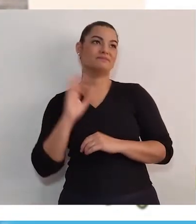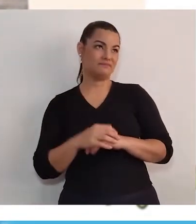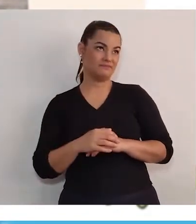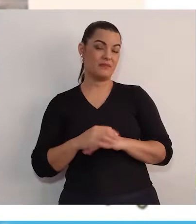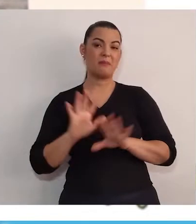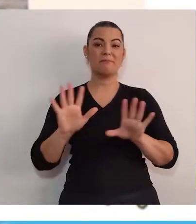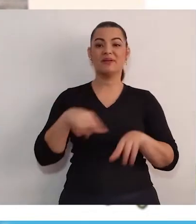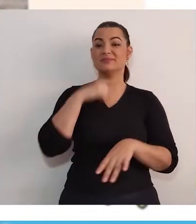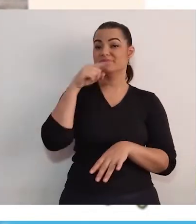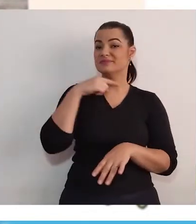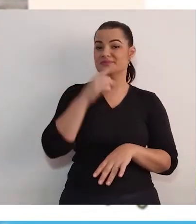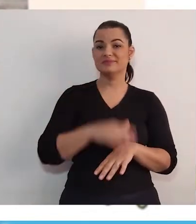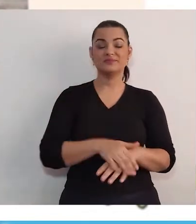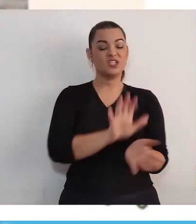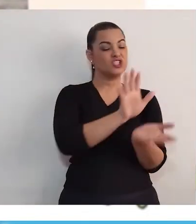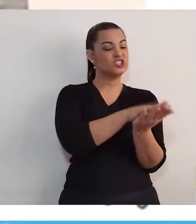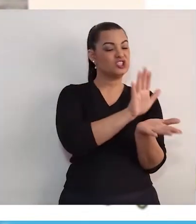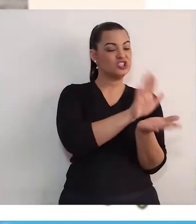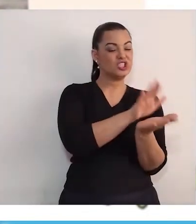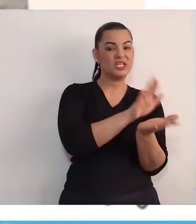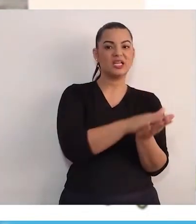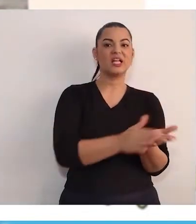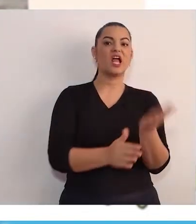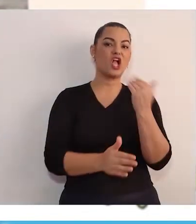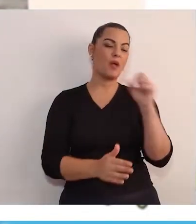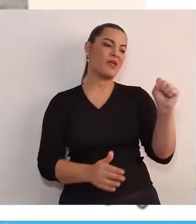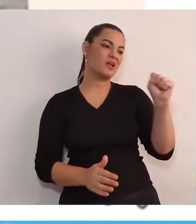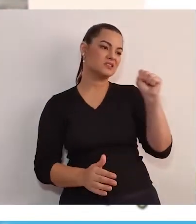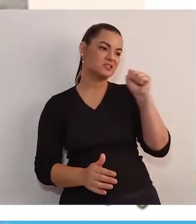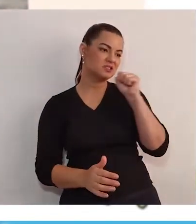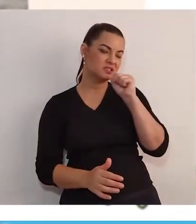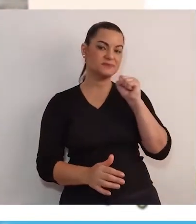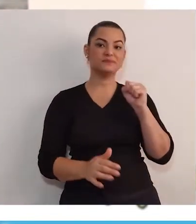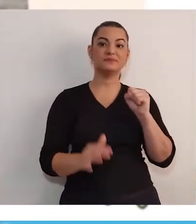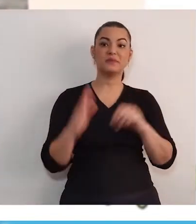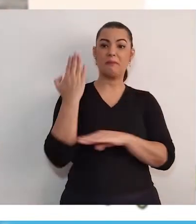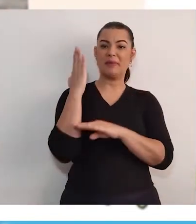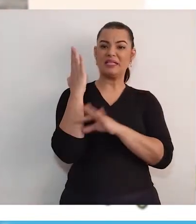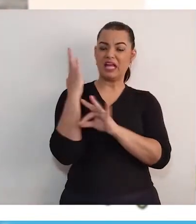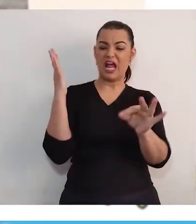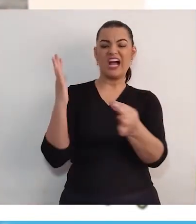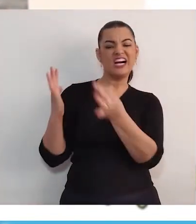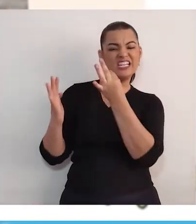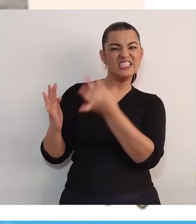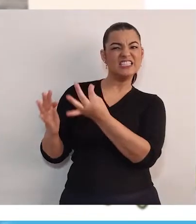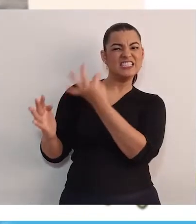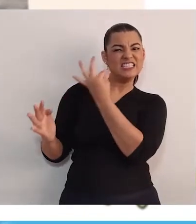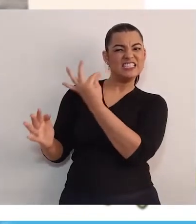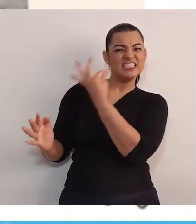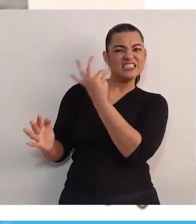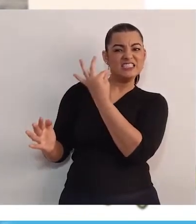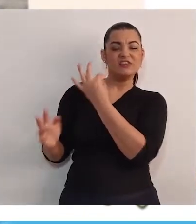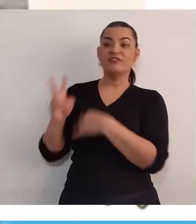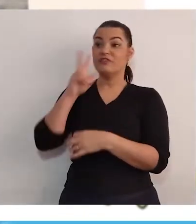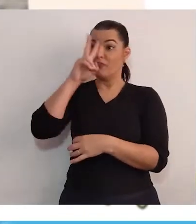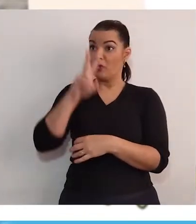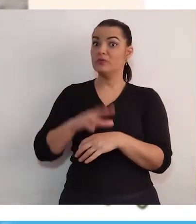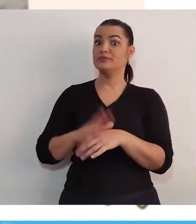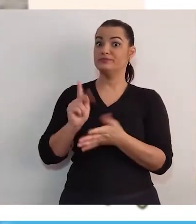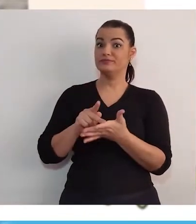nada resolvia. O jacaré roía a cenoura, cutucava o dente com um graveto bem